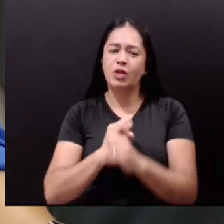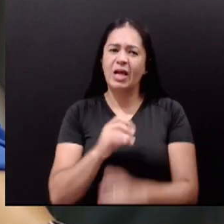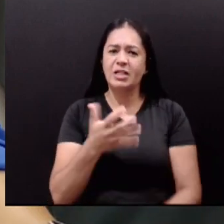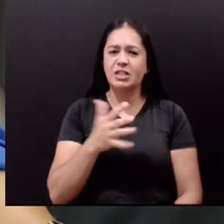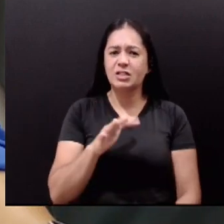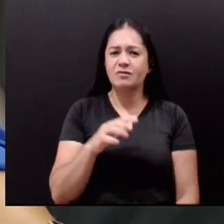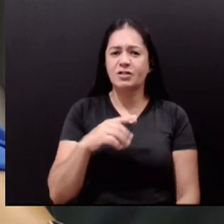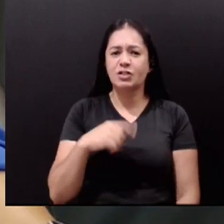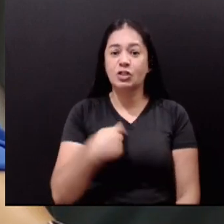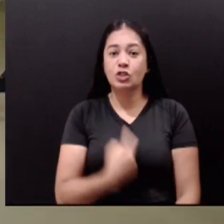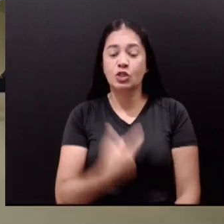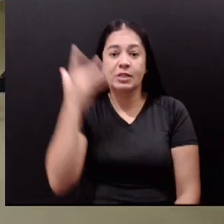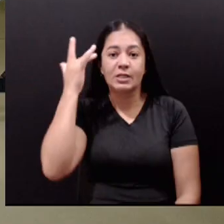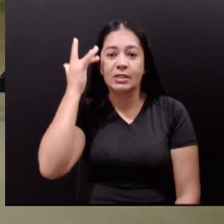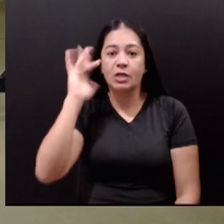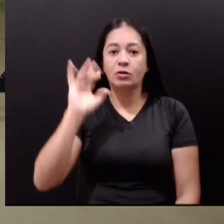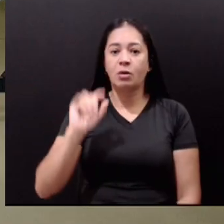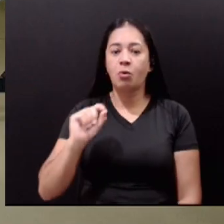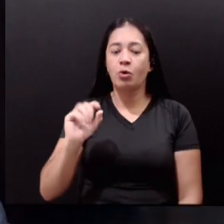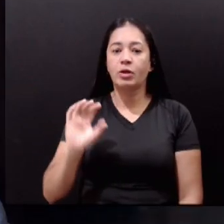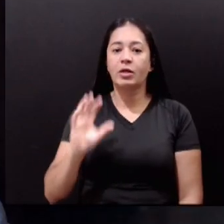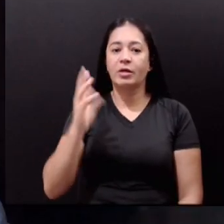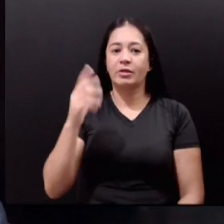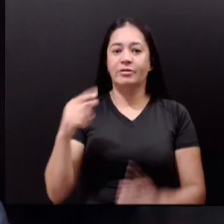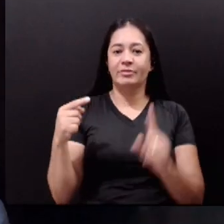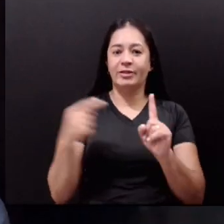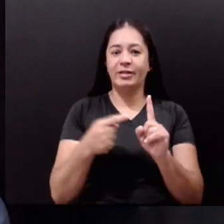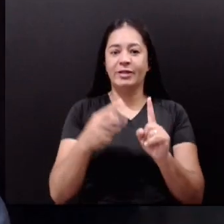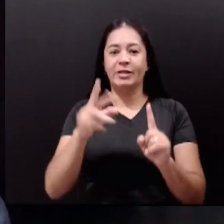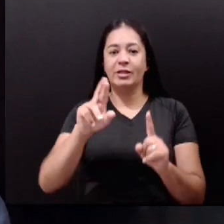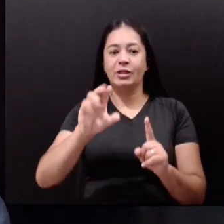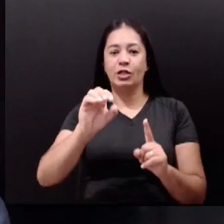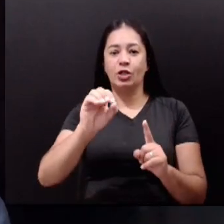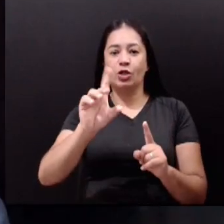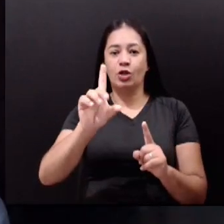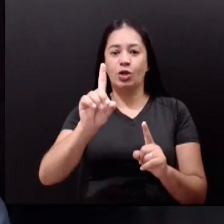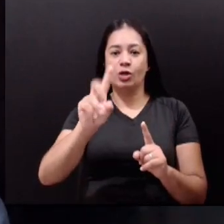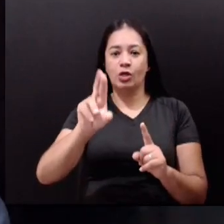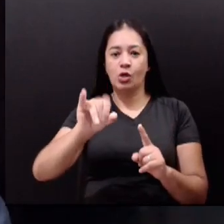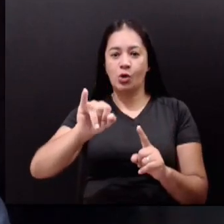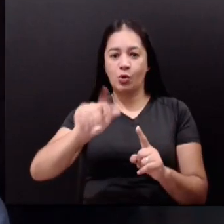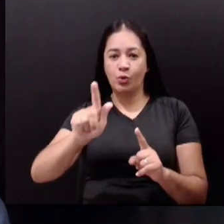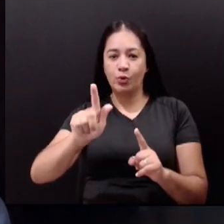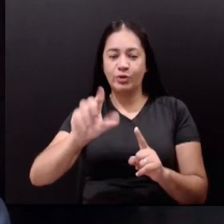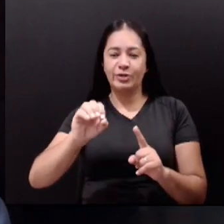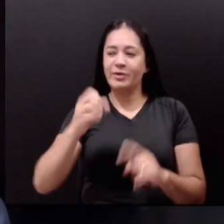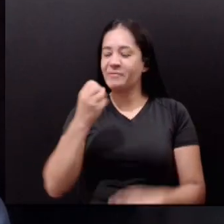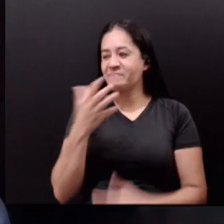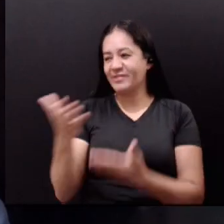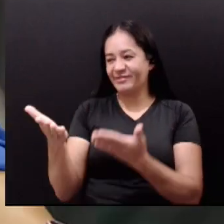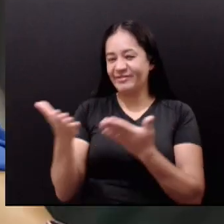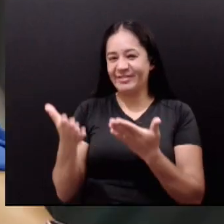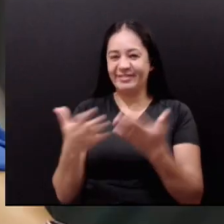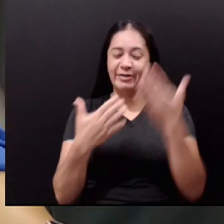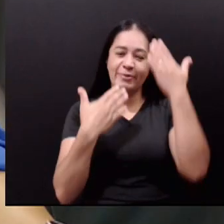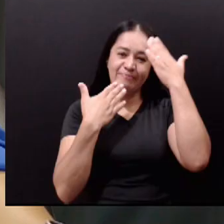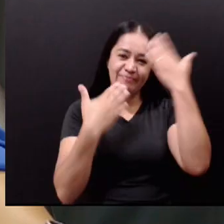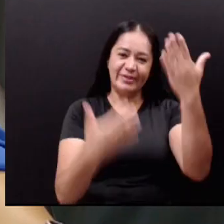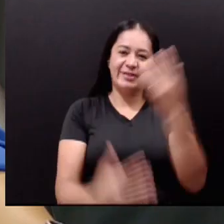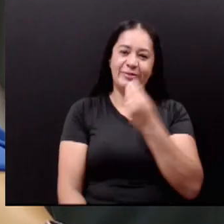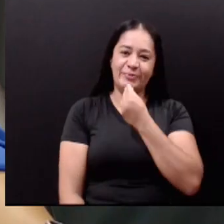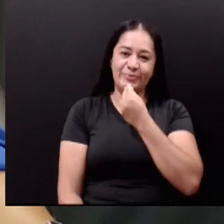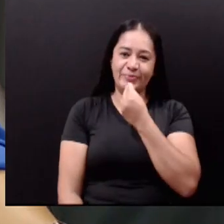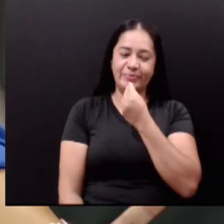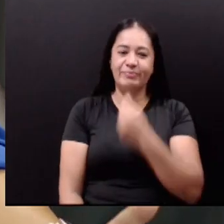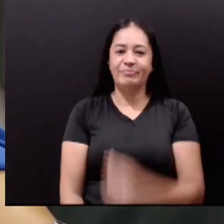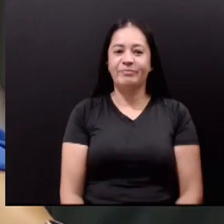acontecendo. Doutor Rodrigo Canguçu de Almeida, muito bom dia, seja bem-vindo, doutor. Bom dia, obrigado pela oportunidade aqui. Muito bem. Gente,